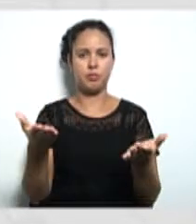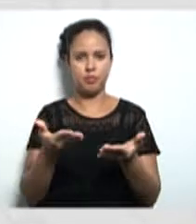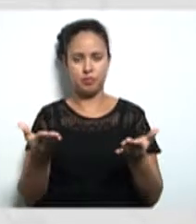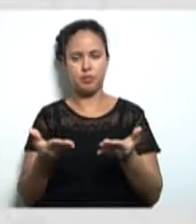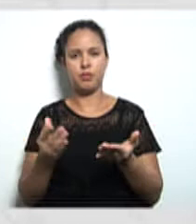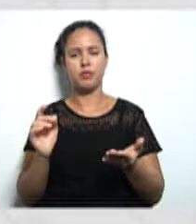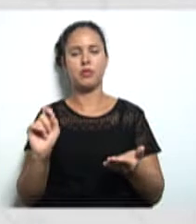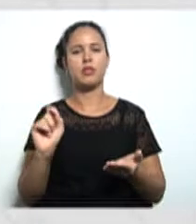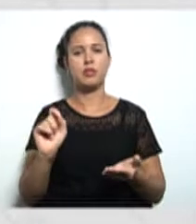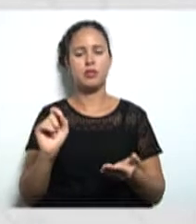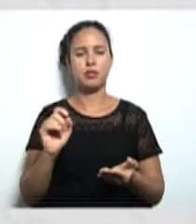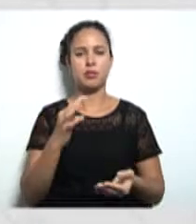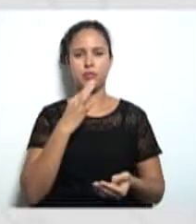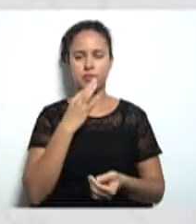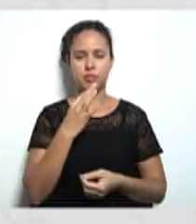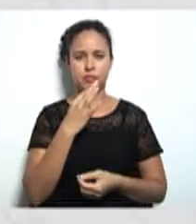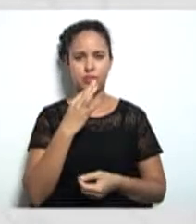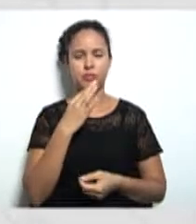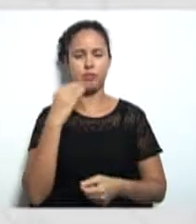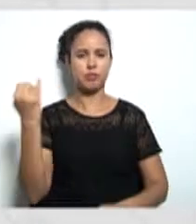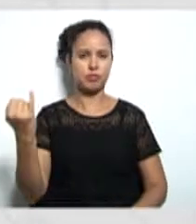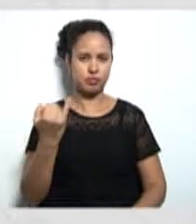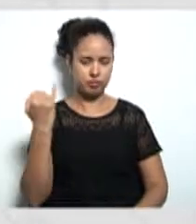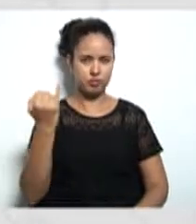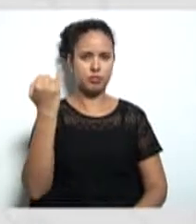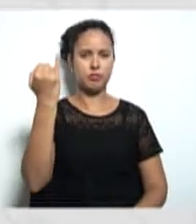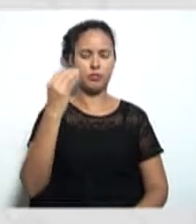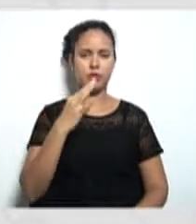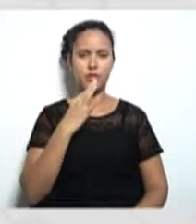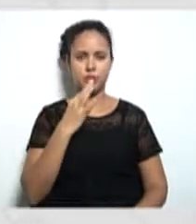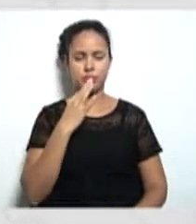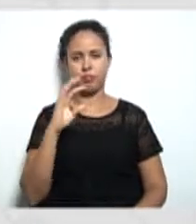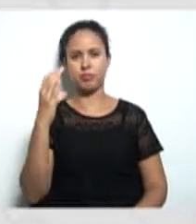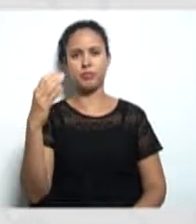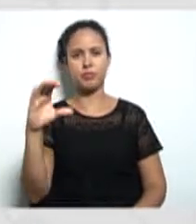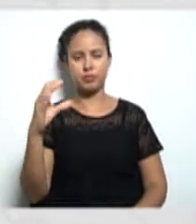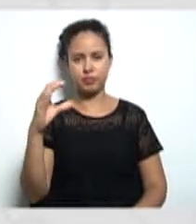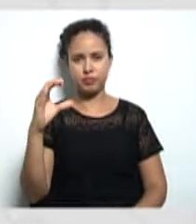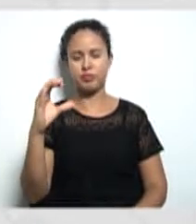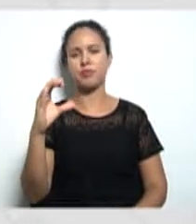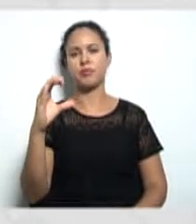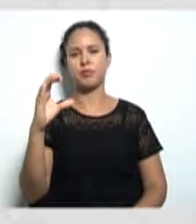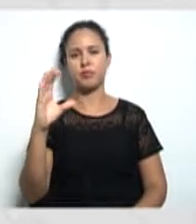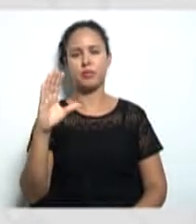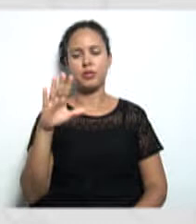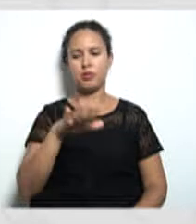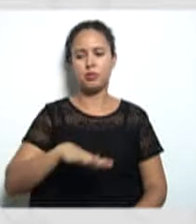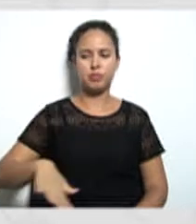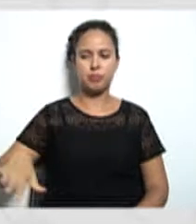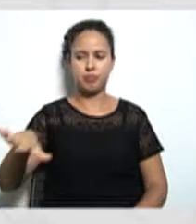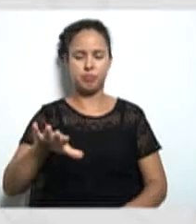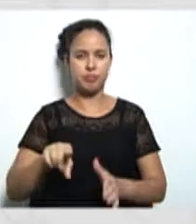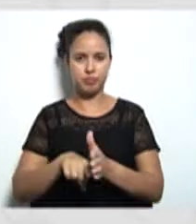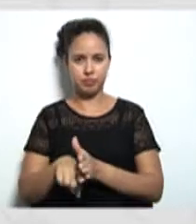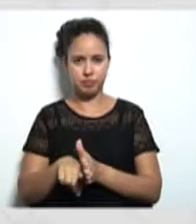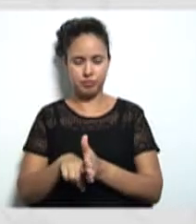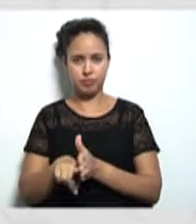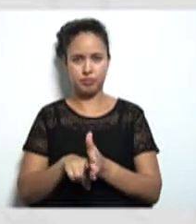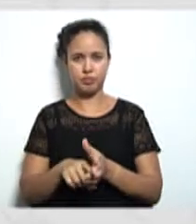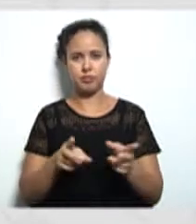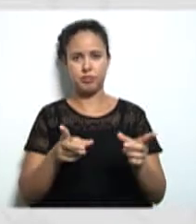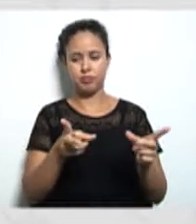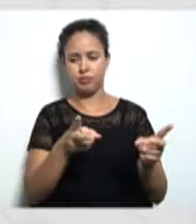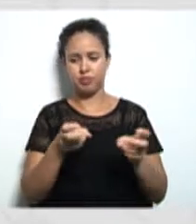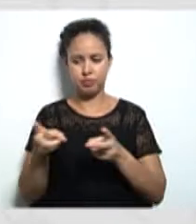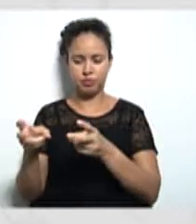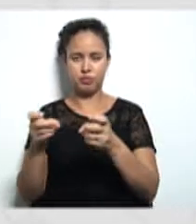nós temos reconhecer a importância do conhecimento científico para o campo da pesquisa, identificar